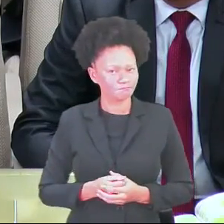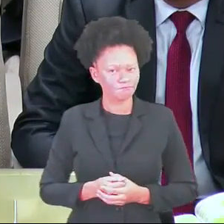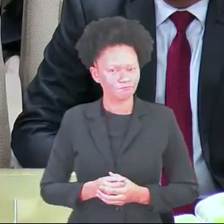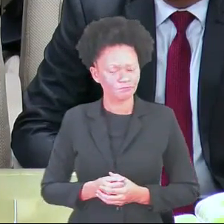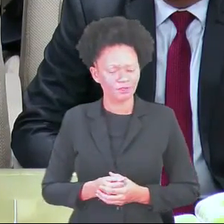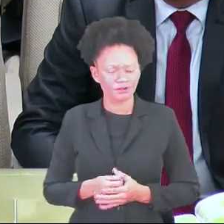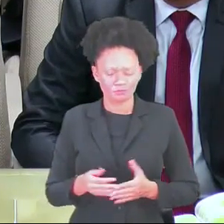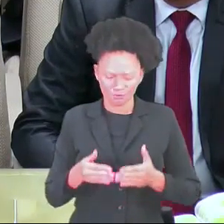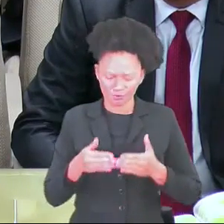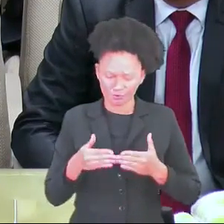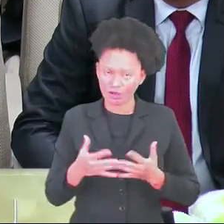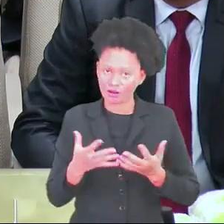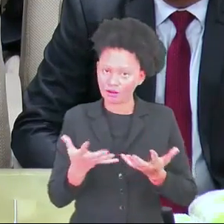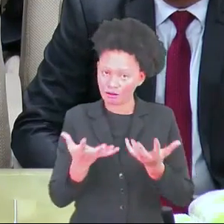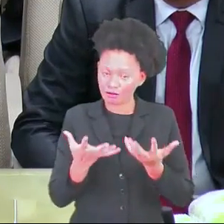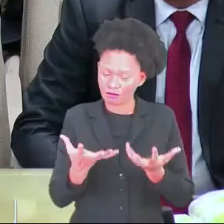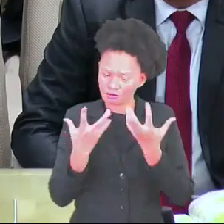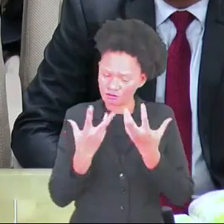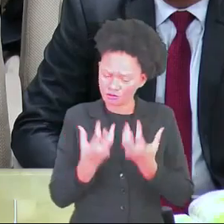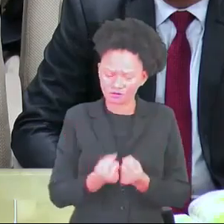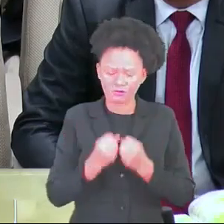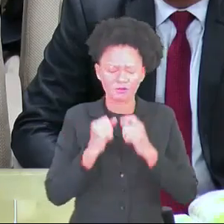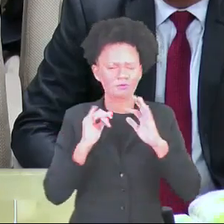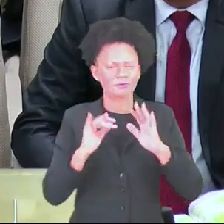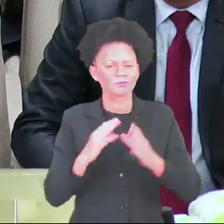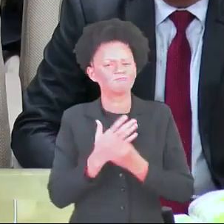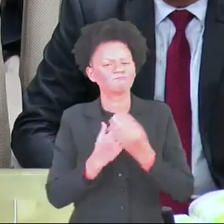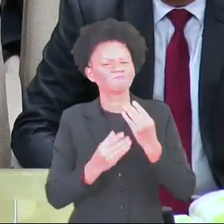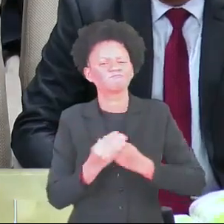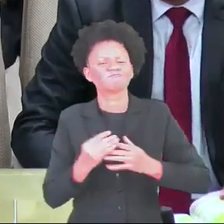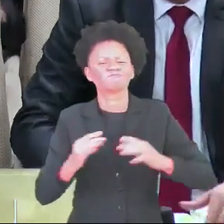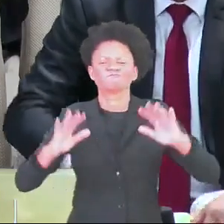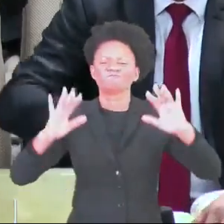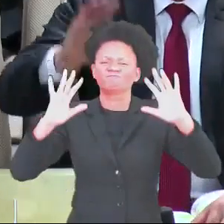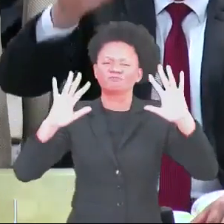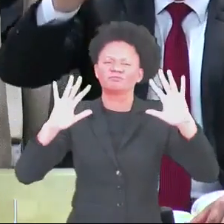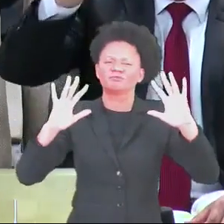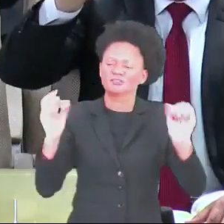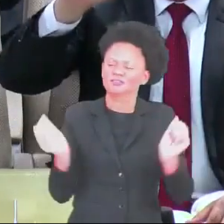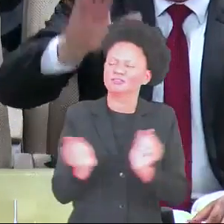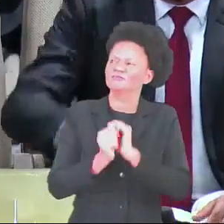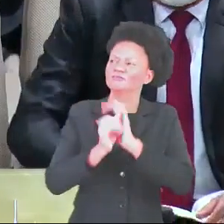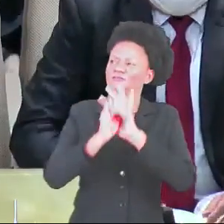Por favor, se você quer receber essa bênção do presente, levante a sua mão e glorifique ao Senhor.